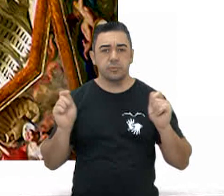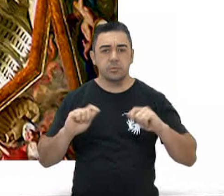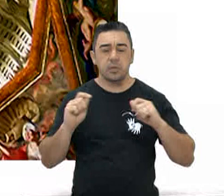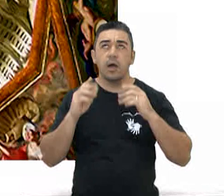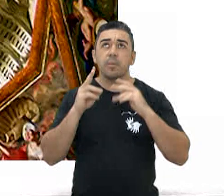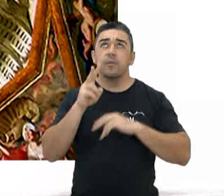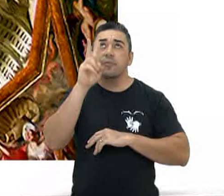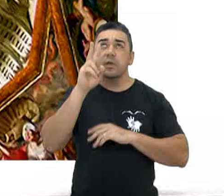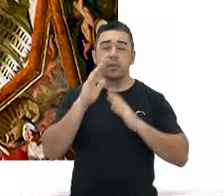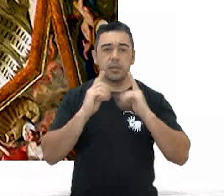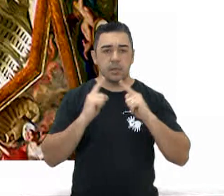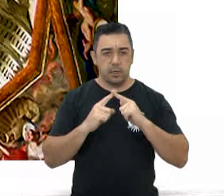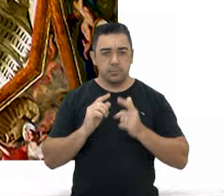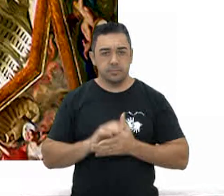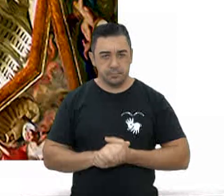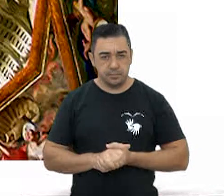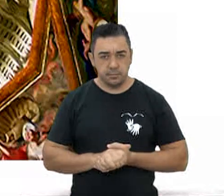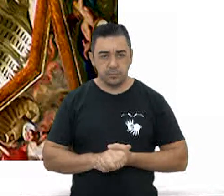na igreja.